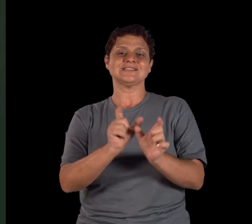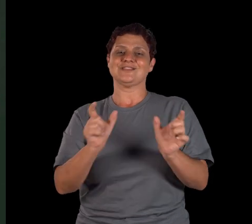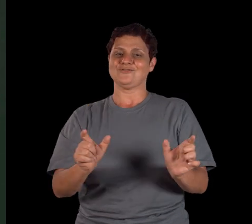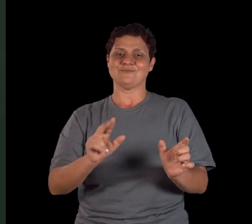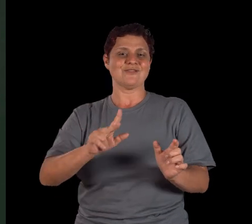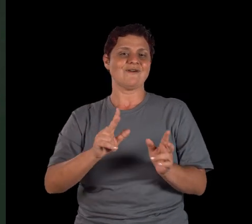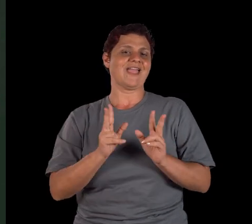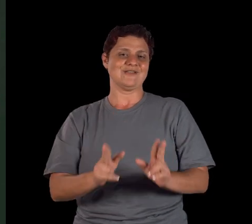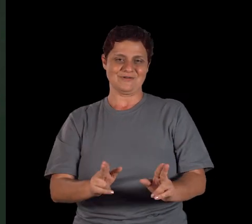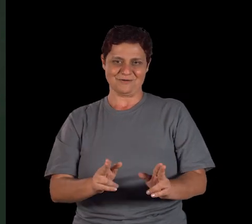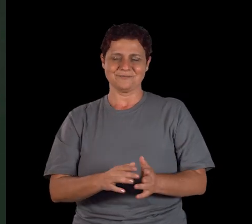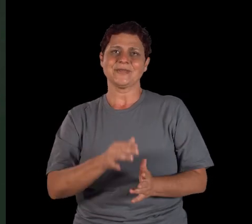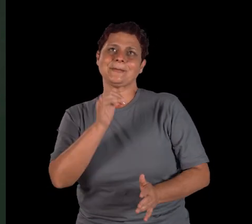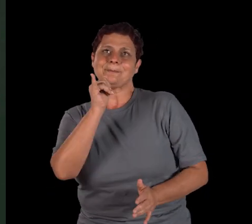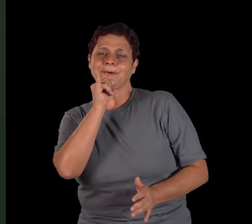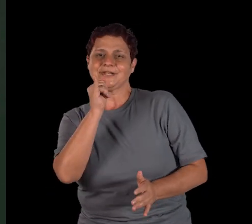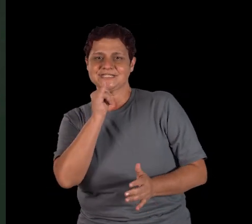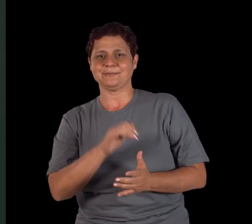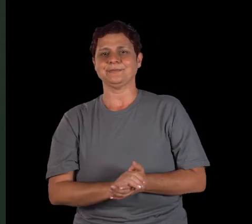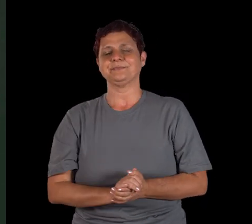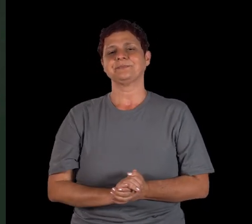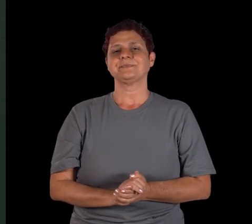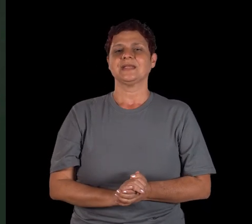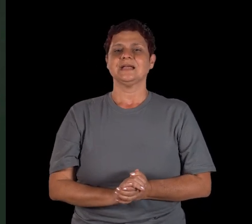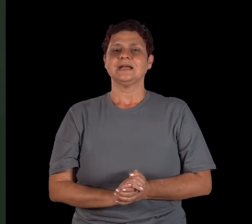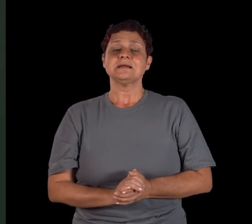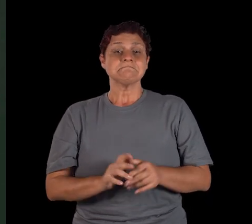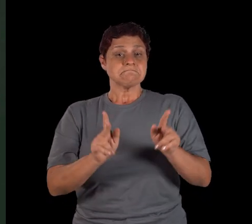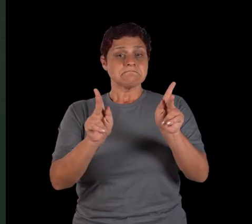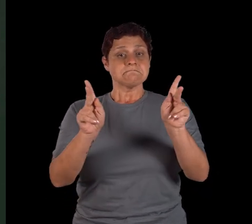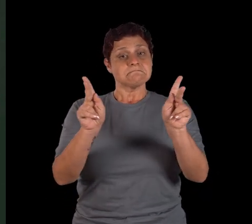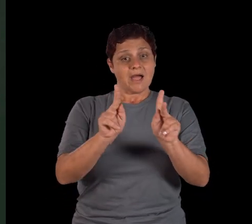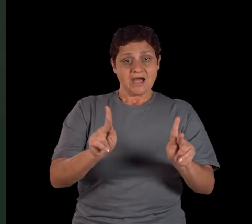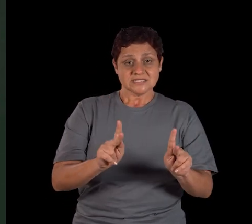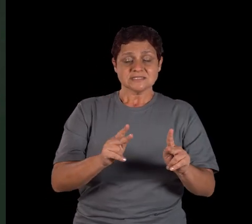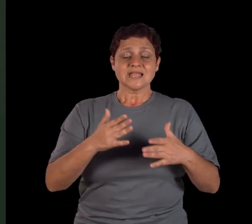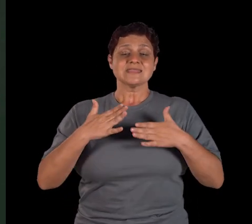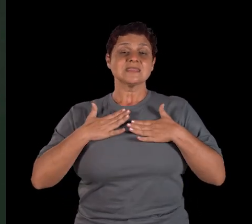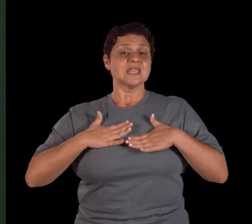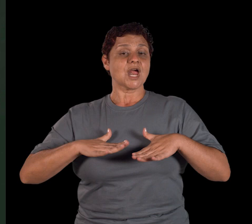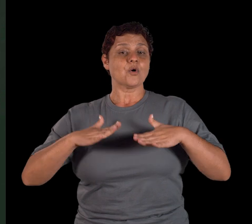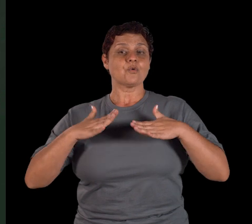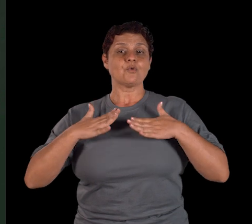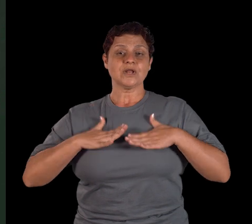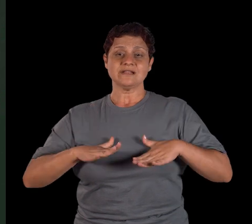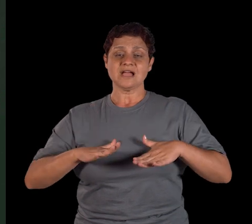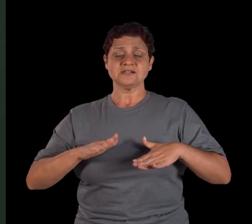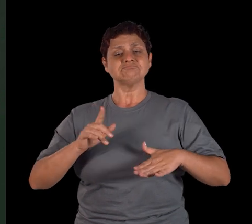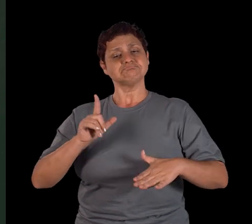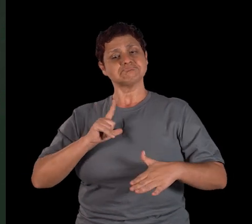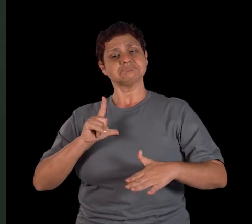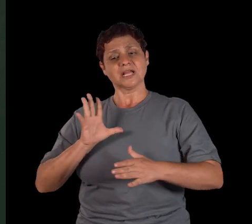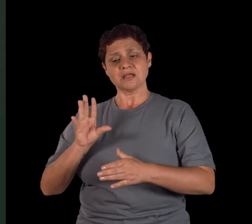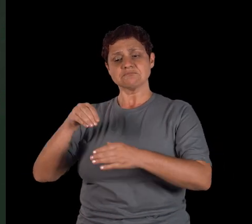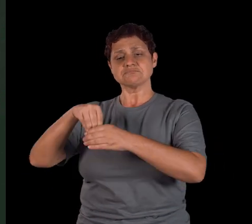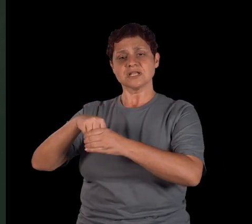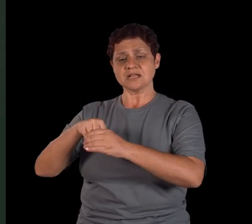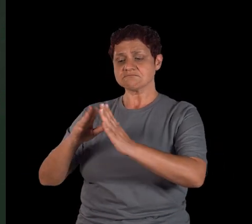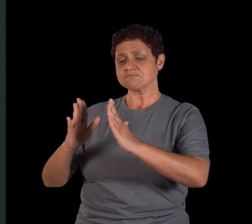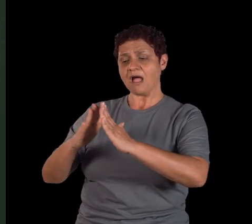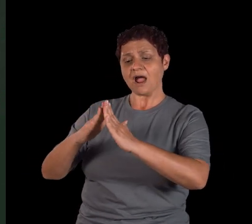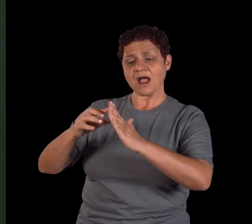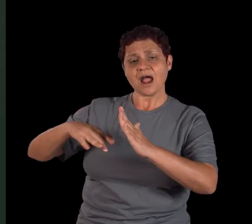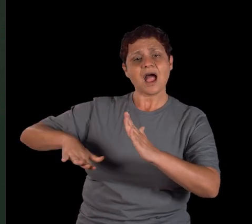realidade, certo? Então, por exemplo, assim, quando eu falo assim, a paz e a tranquilidade estavam naquela